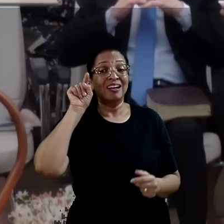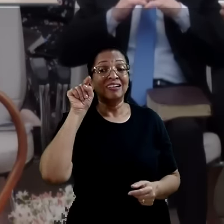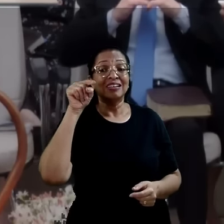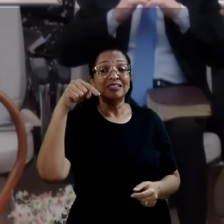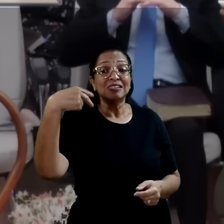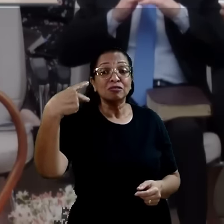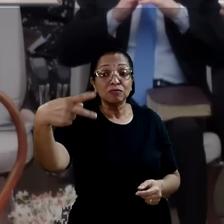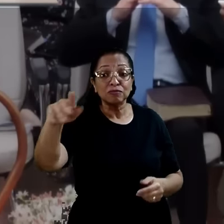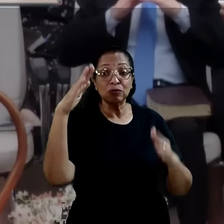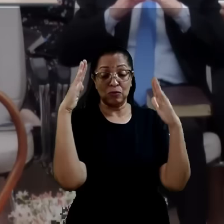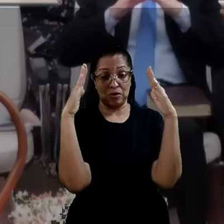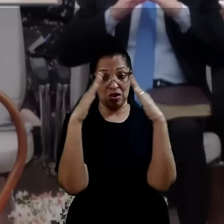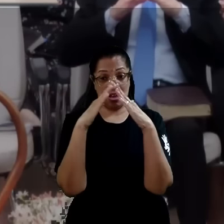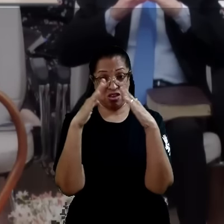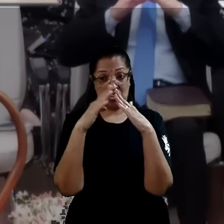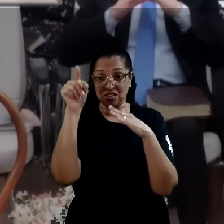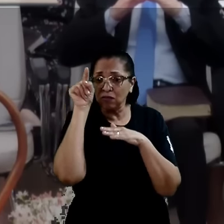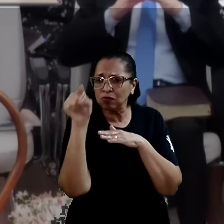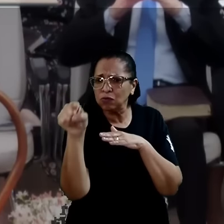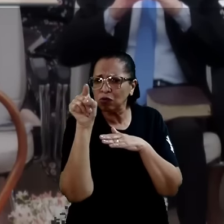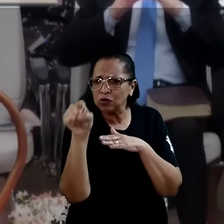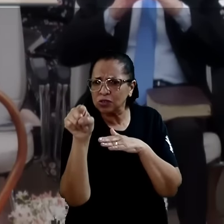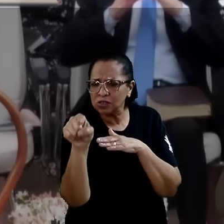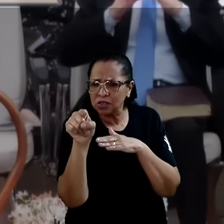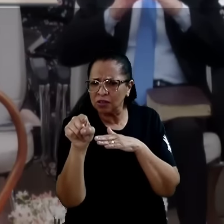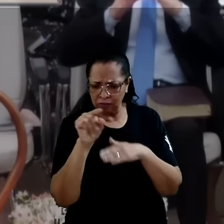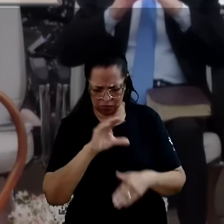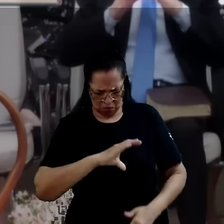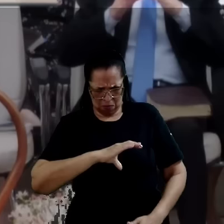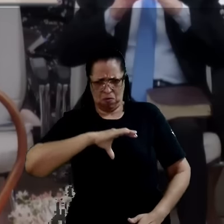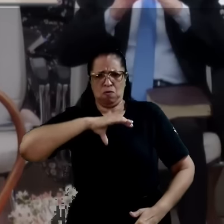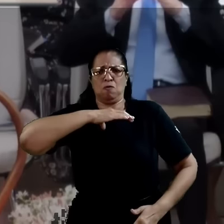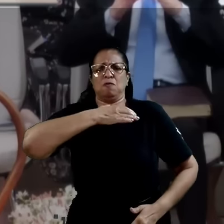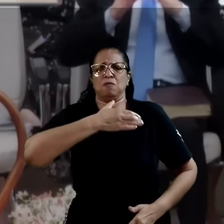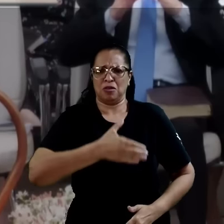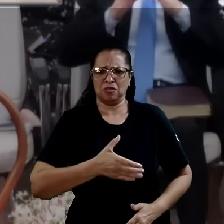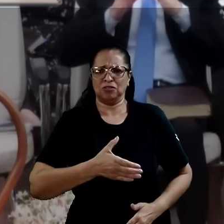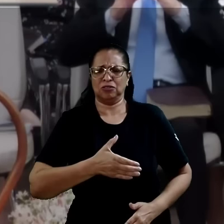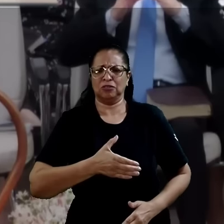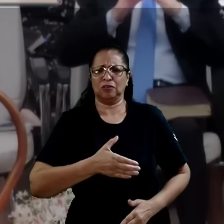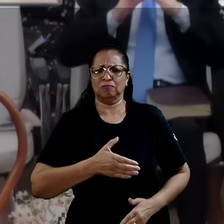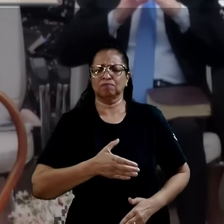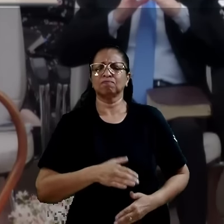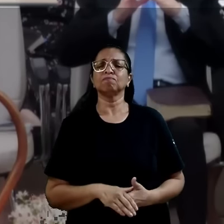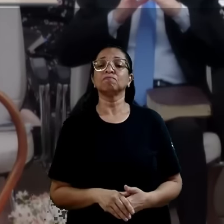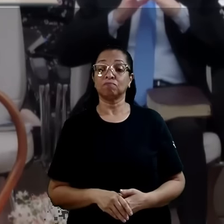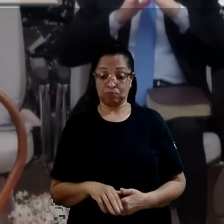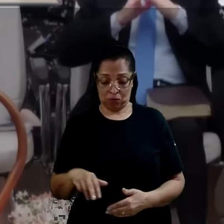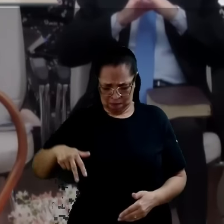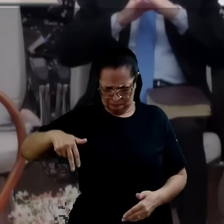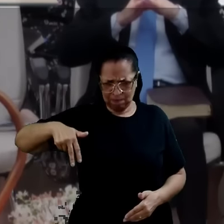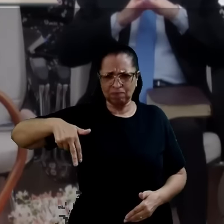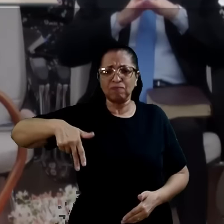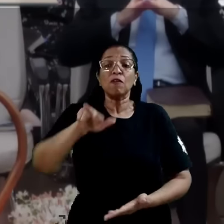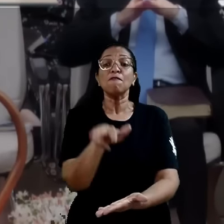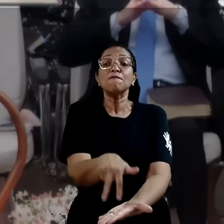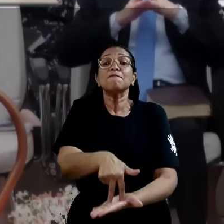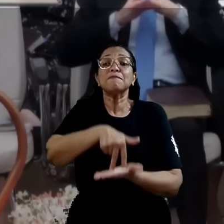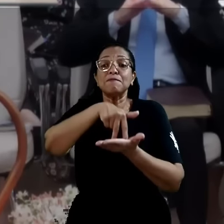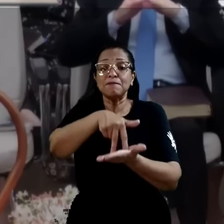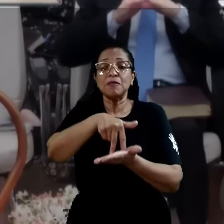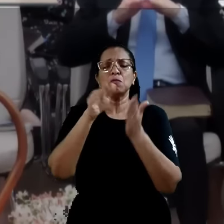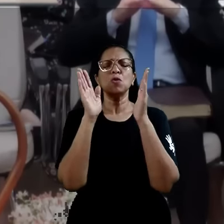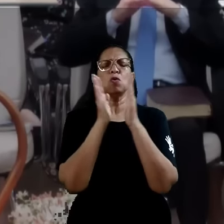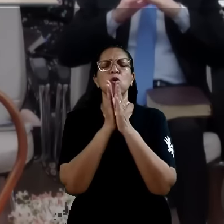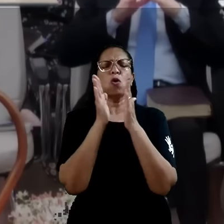casa porque tem filho que dizer eu não vou na igreja não não acredita esse povo